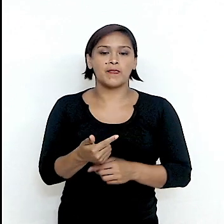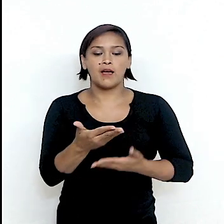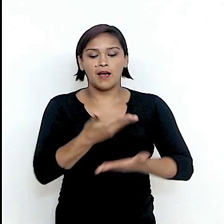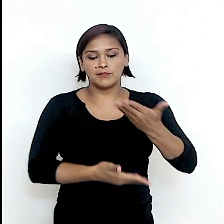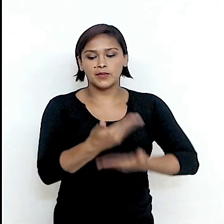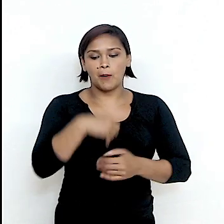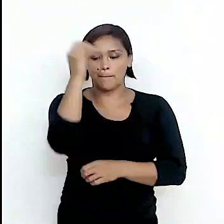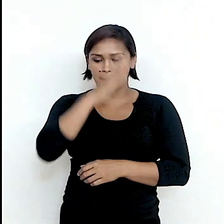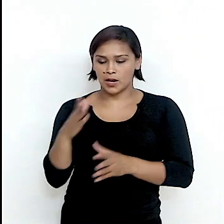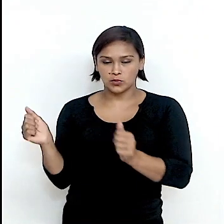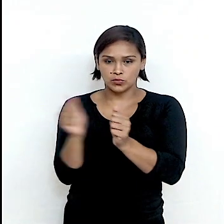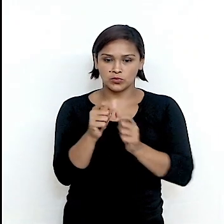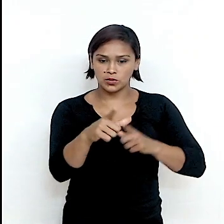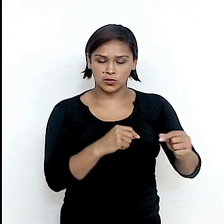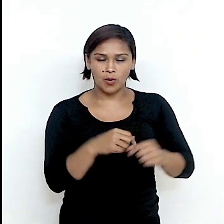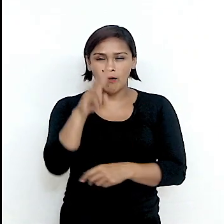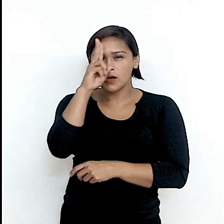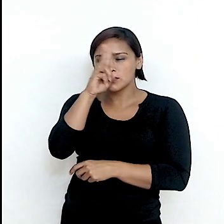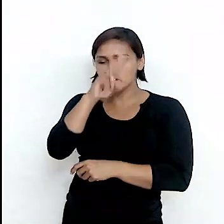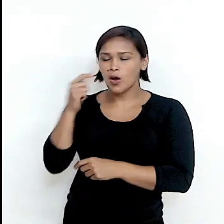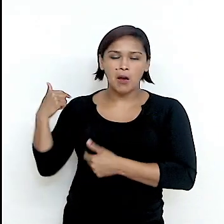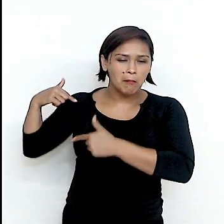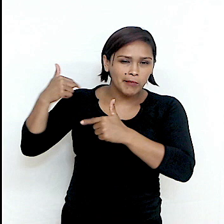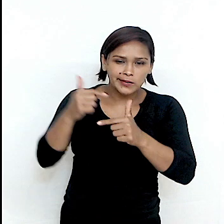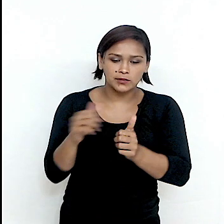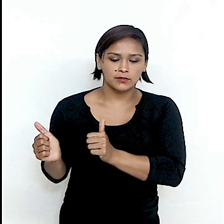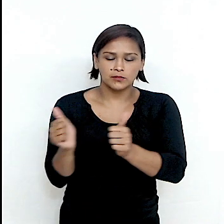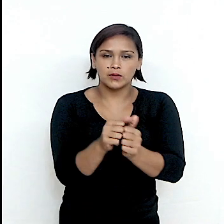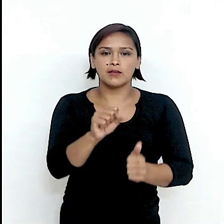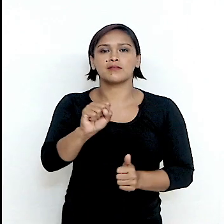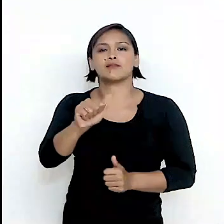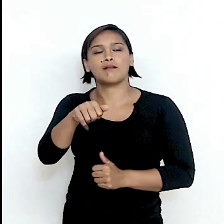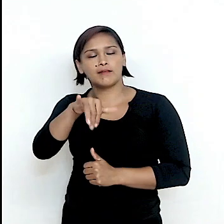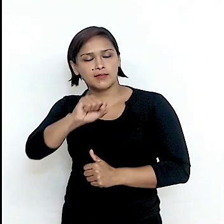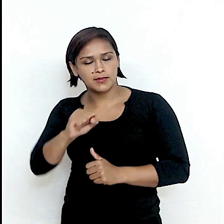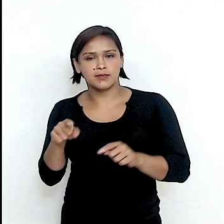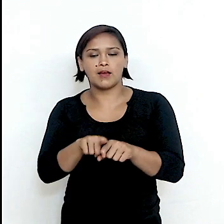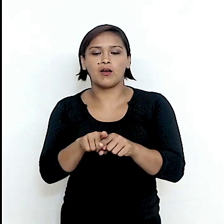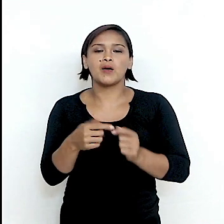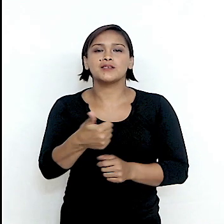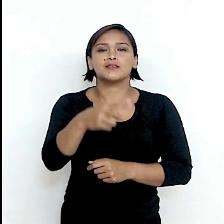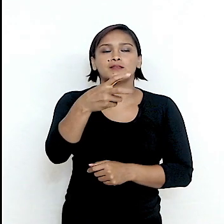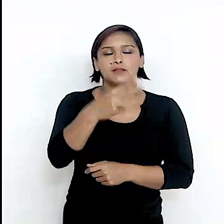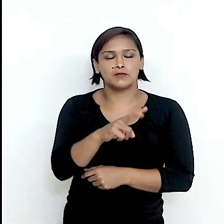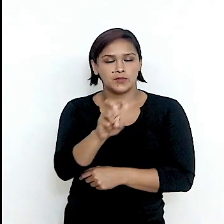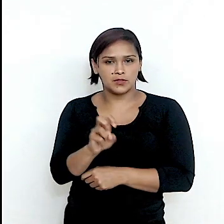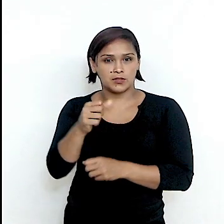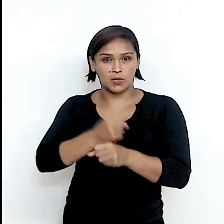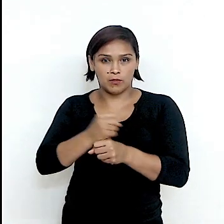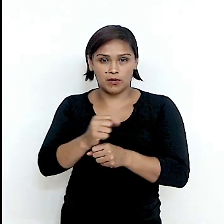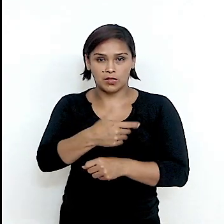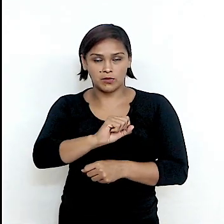Brasil Japão seu relações históricas o Japão nosso mais tradicional para ser na Ásia as relações complicadas 125 anos em